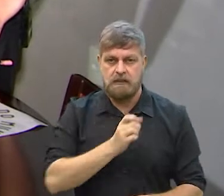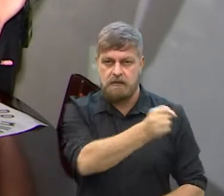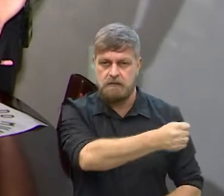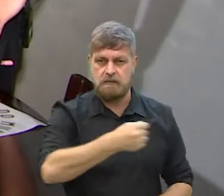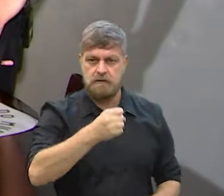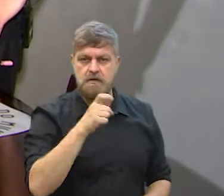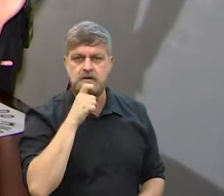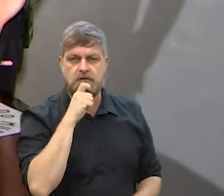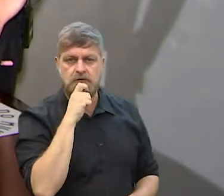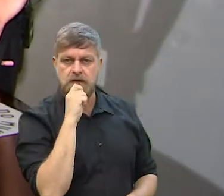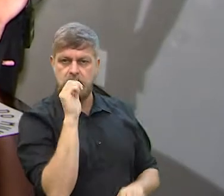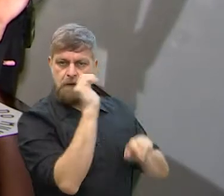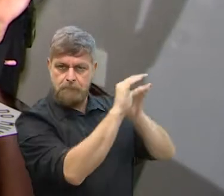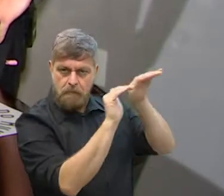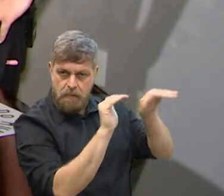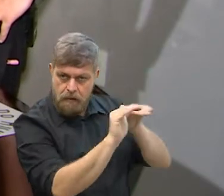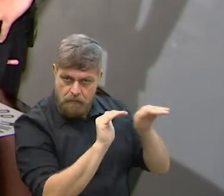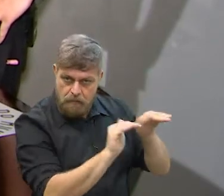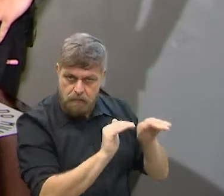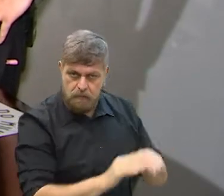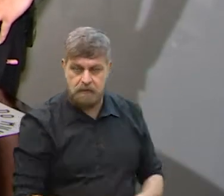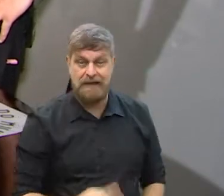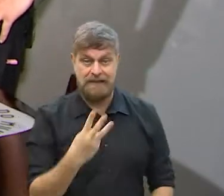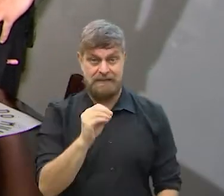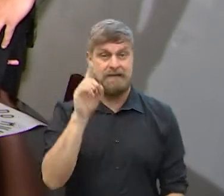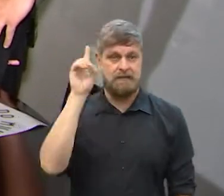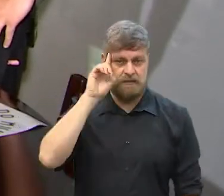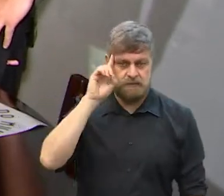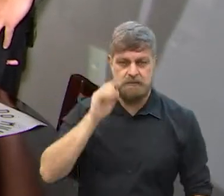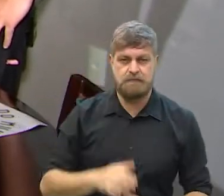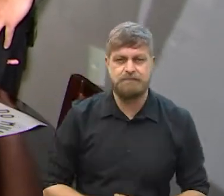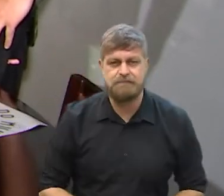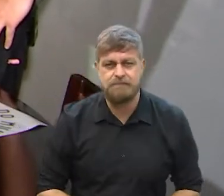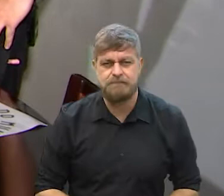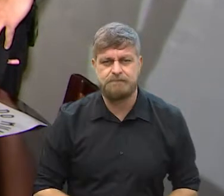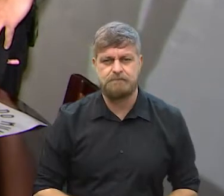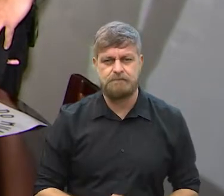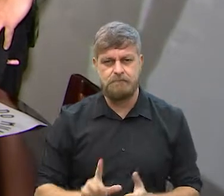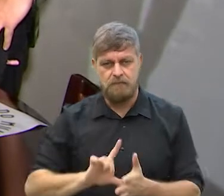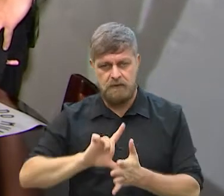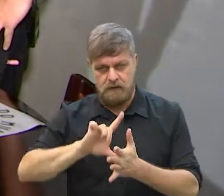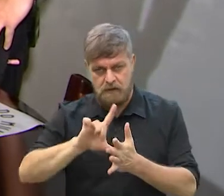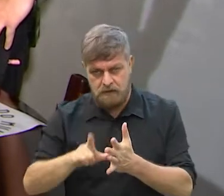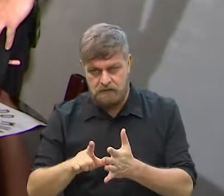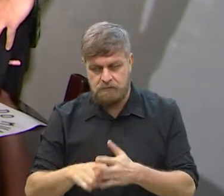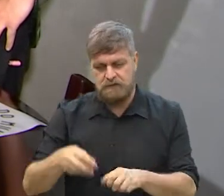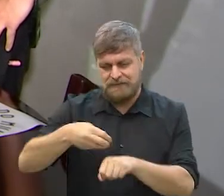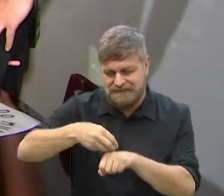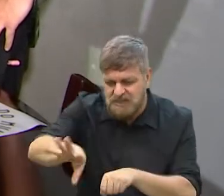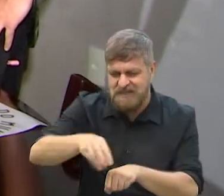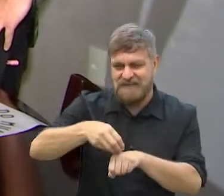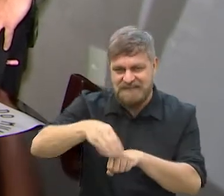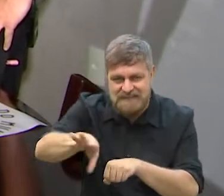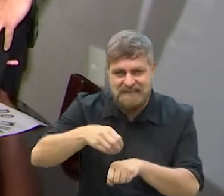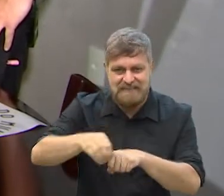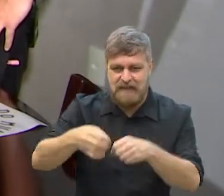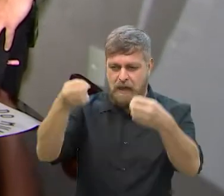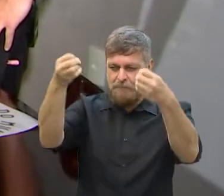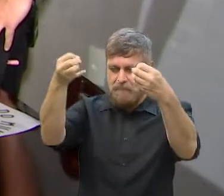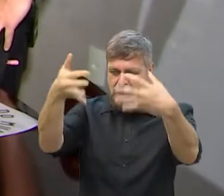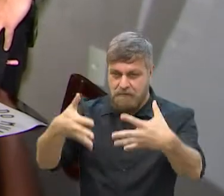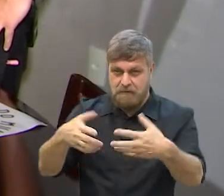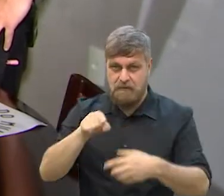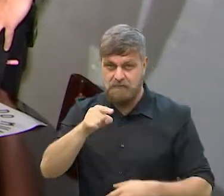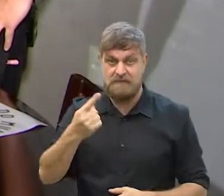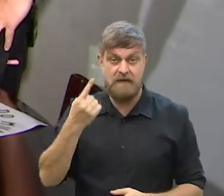ou não? Preferencialmente. Na geladeira, 30 sim. dias. Gente, então, depois de todas essas dicas, vocês vão